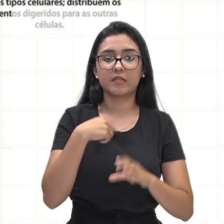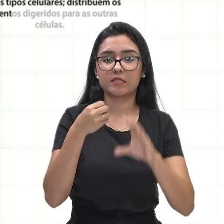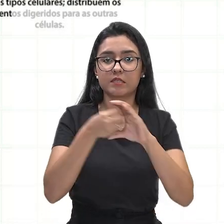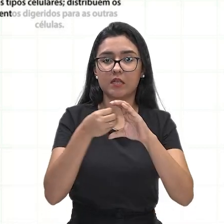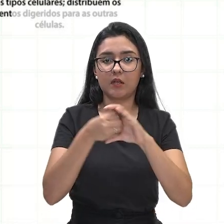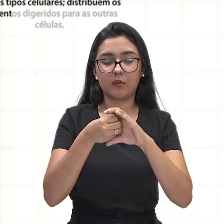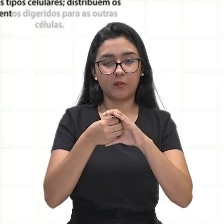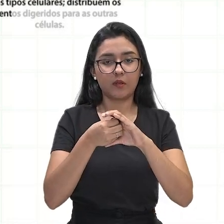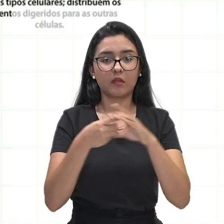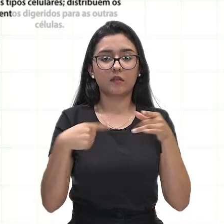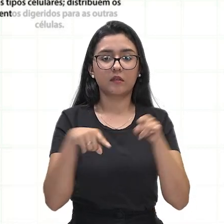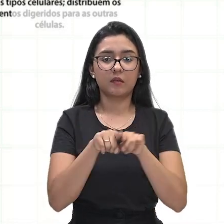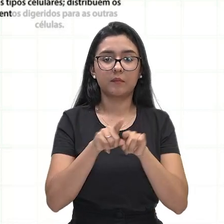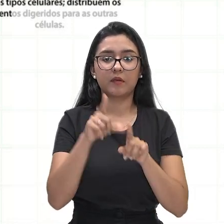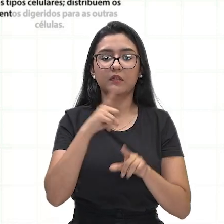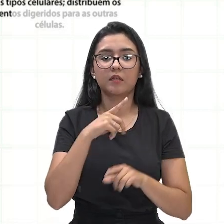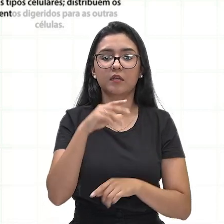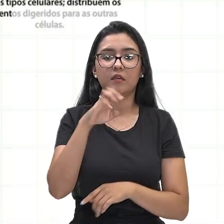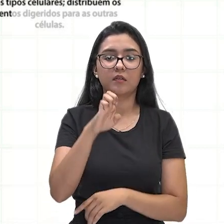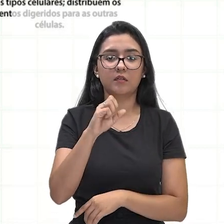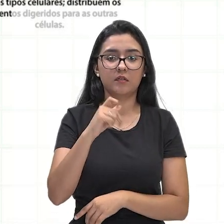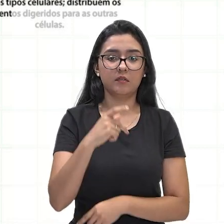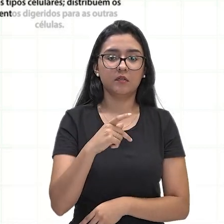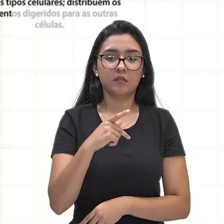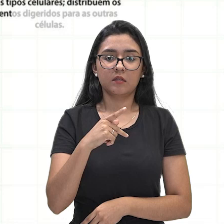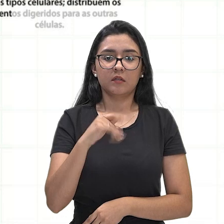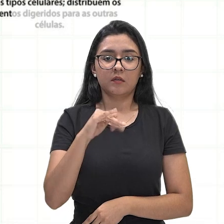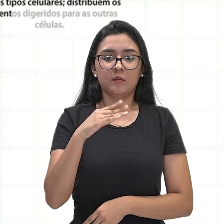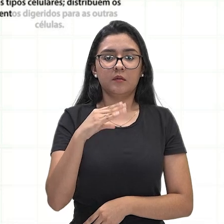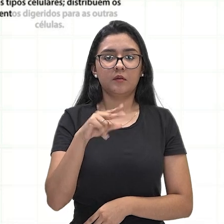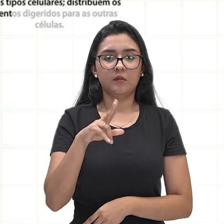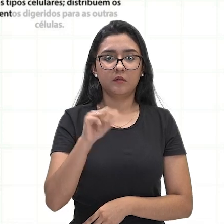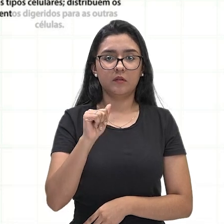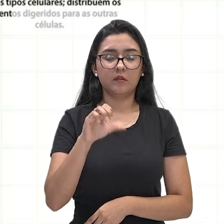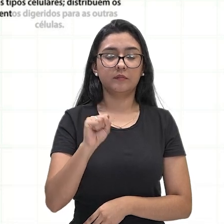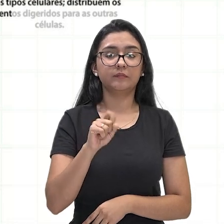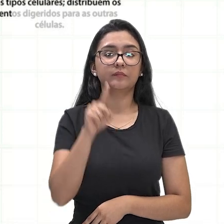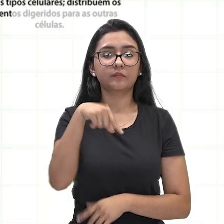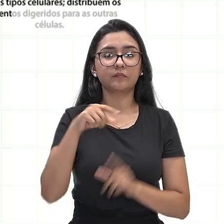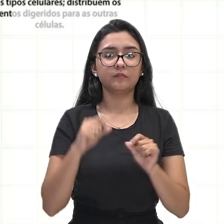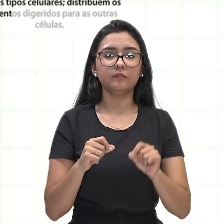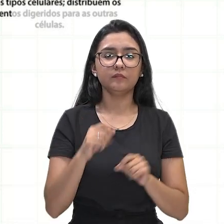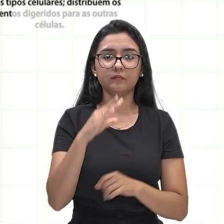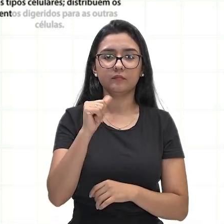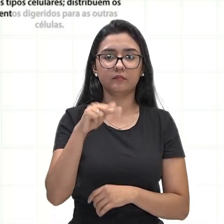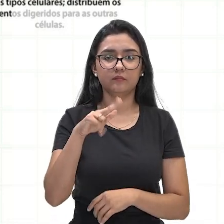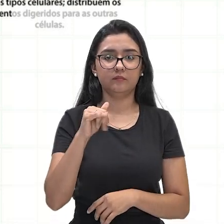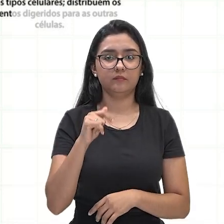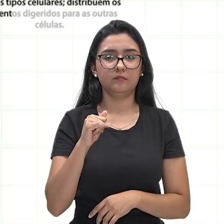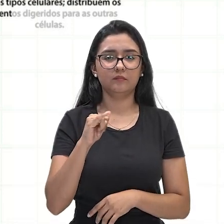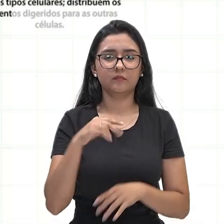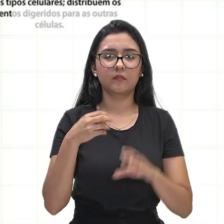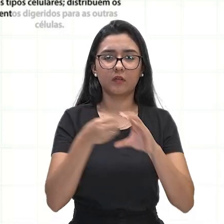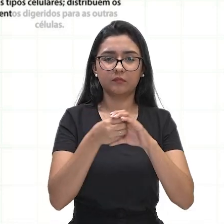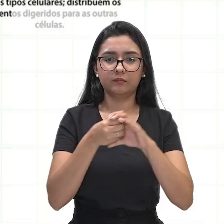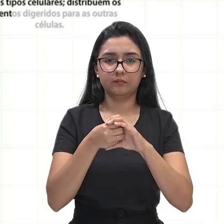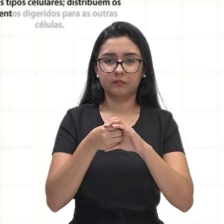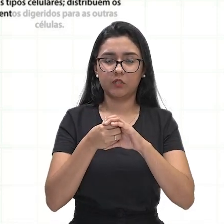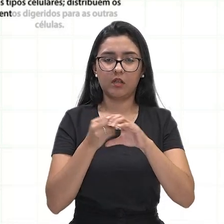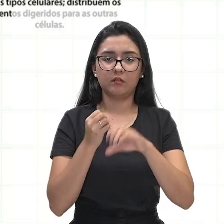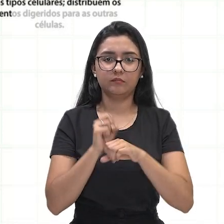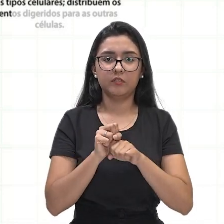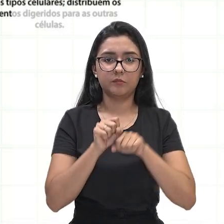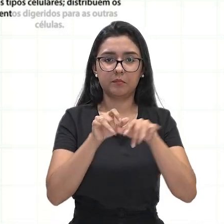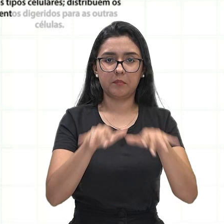pinacócitos. Também vai ter as espículas, que no caso aí do cauchi são esse tipo de células que eles liberam